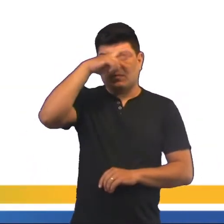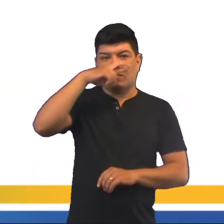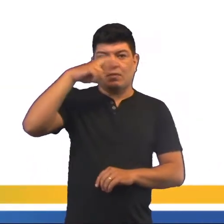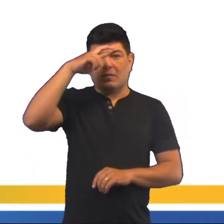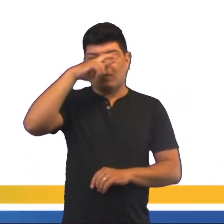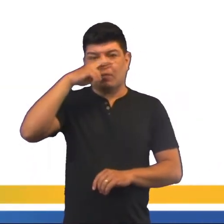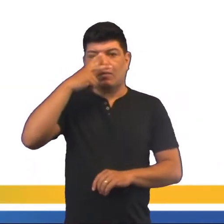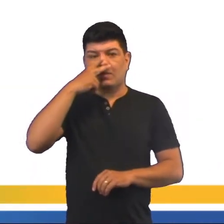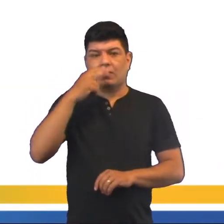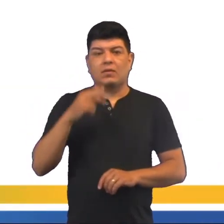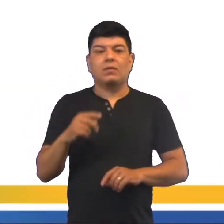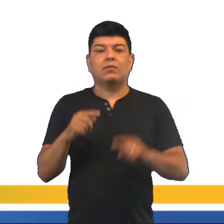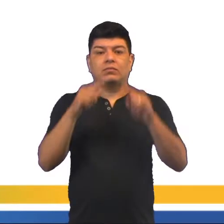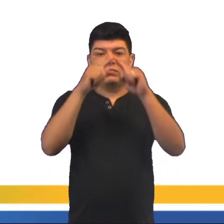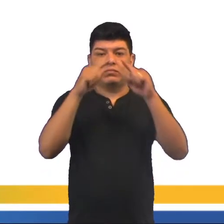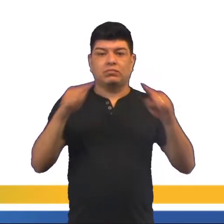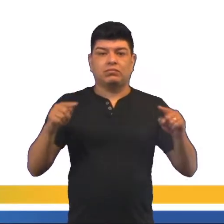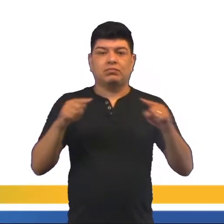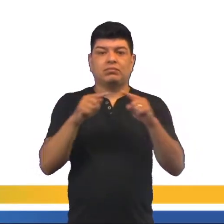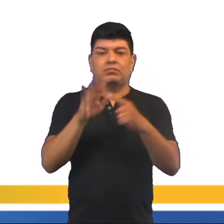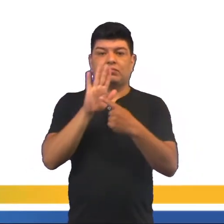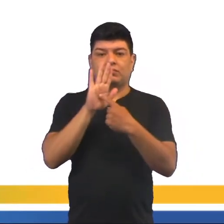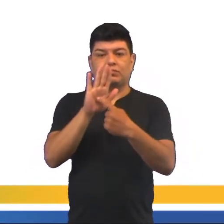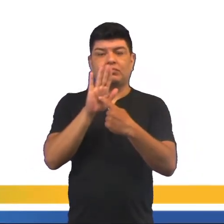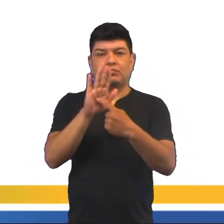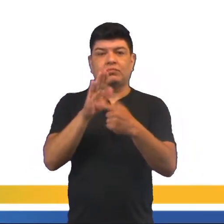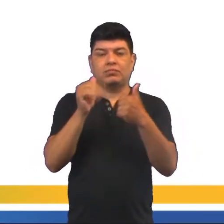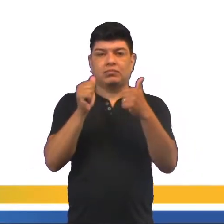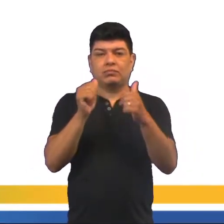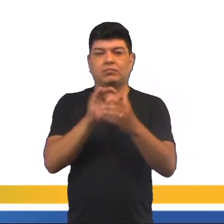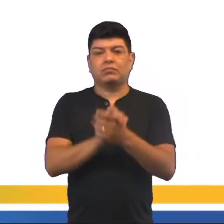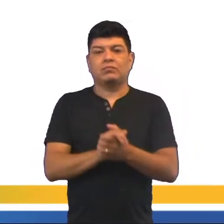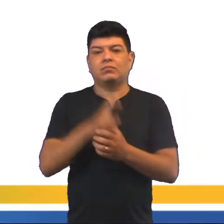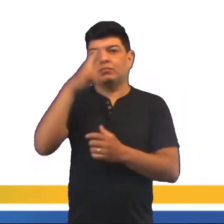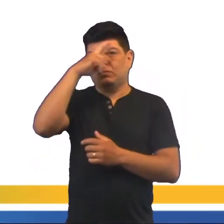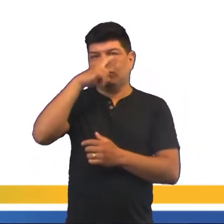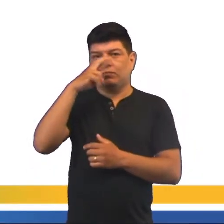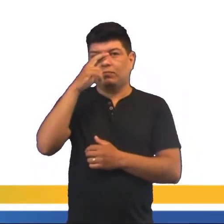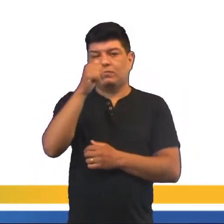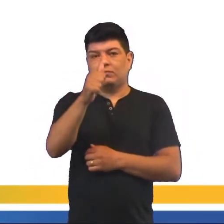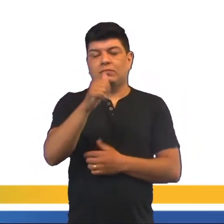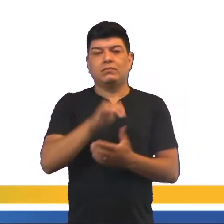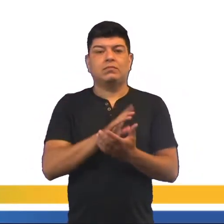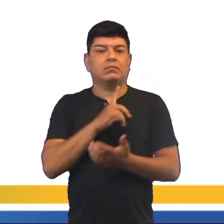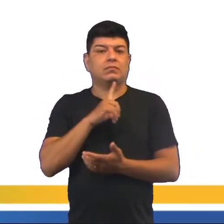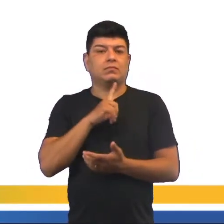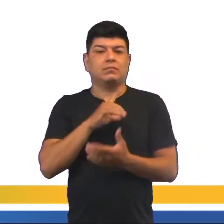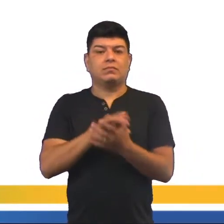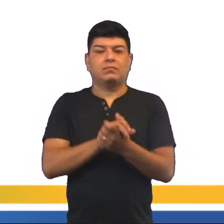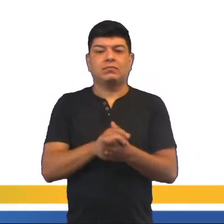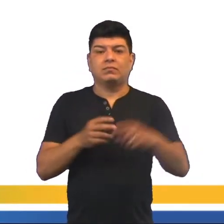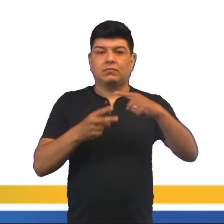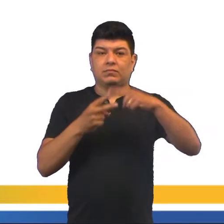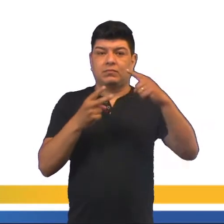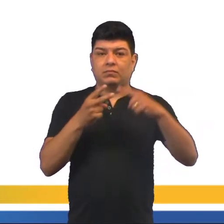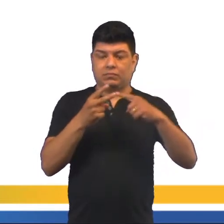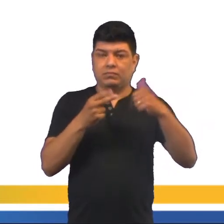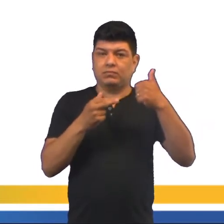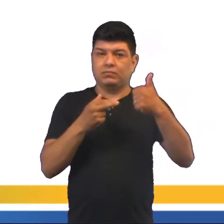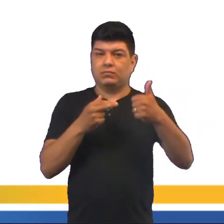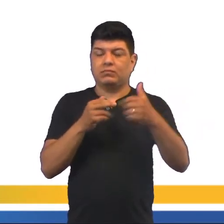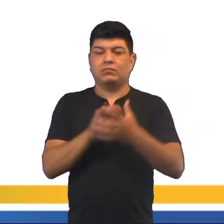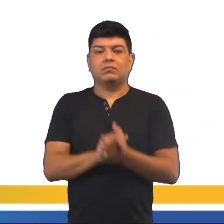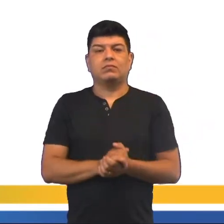Observe os triângulos representados na malha quadriculada. Observou aí? Nós temos aí, né, dois